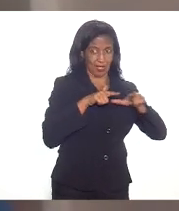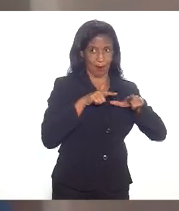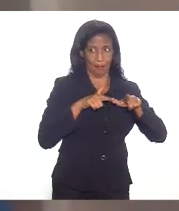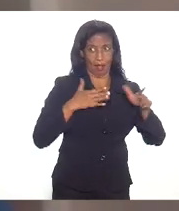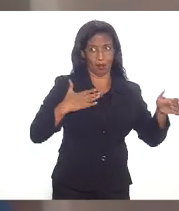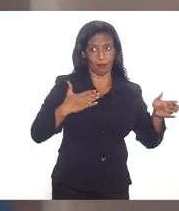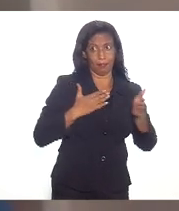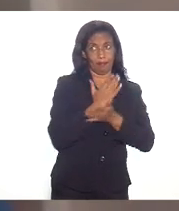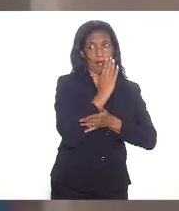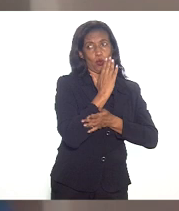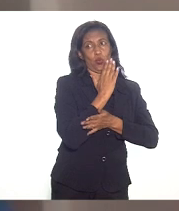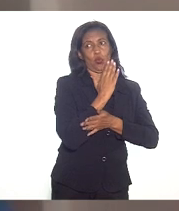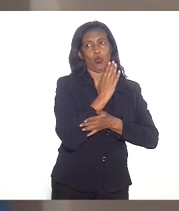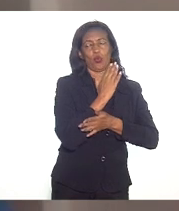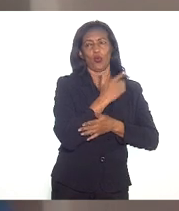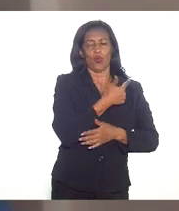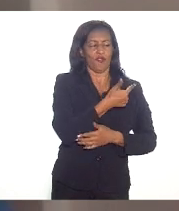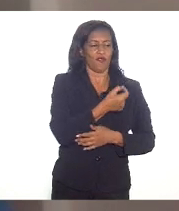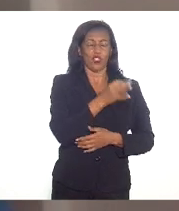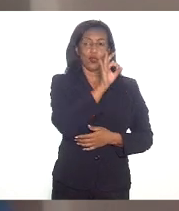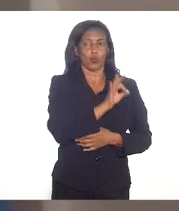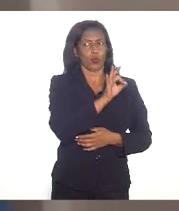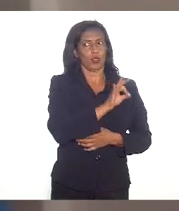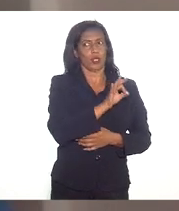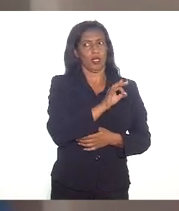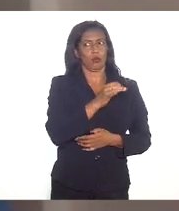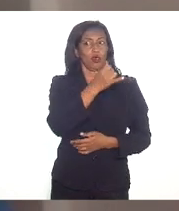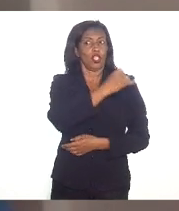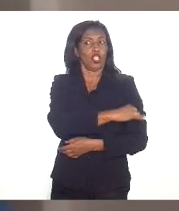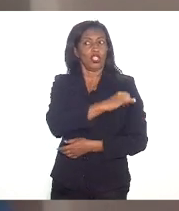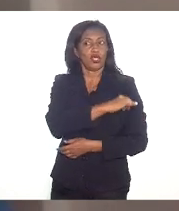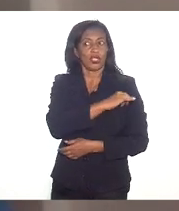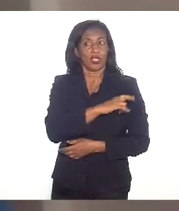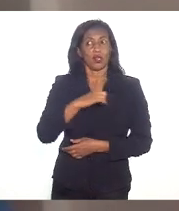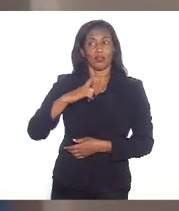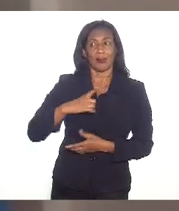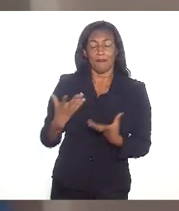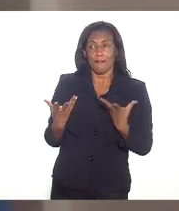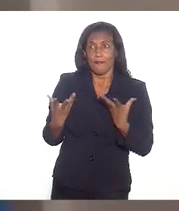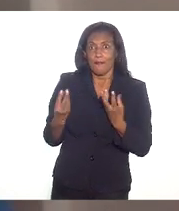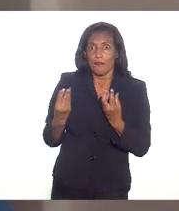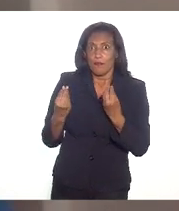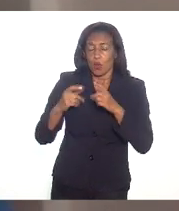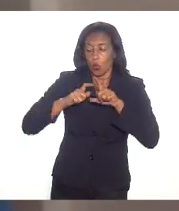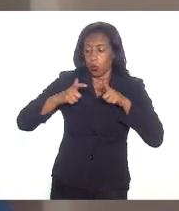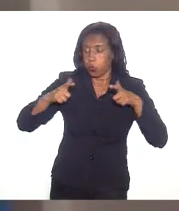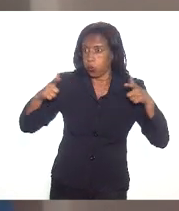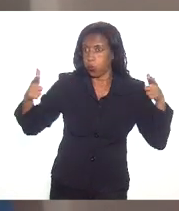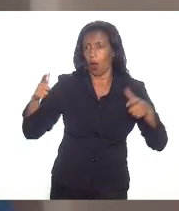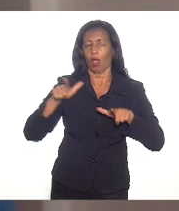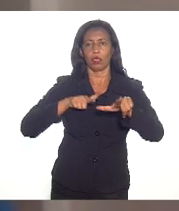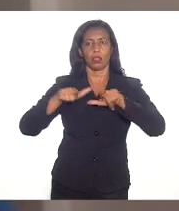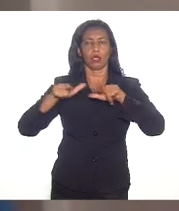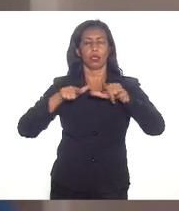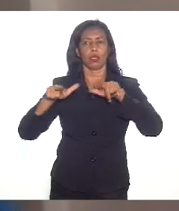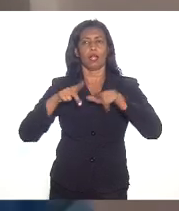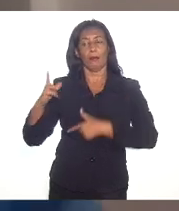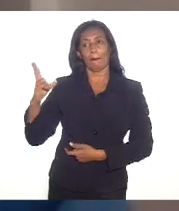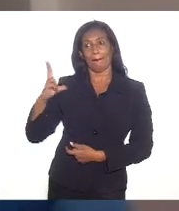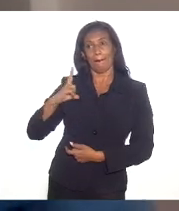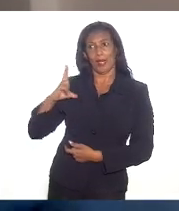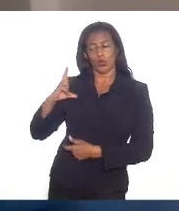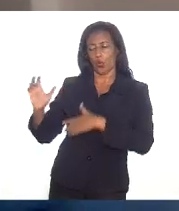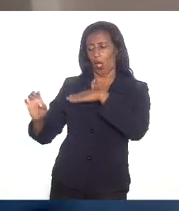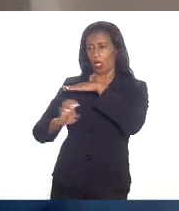seja, na verdade, na cidade do Rio de Janeiro, a gente tem muito emprego privado, a gente tem mais atividade econômica privada no Estado do Rio de Janeiro,